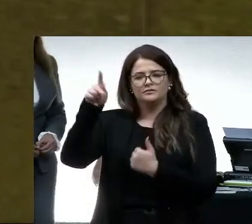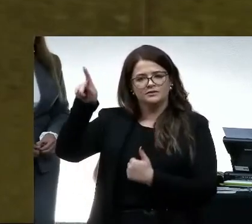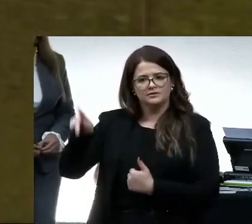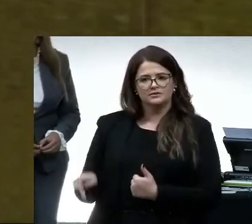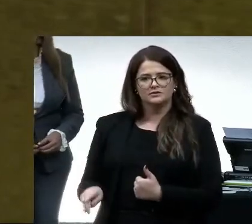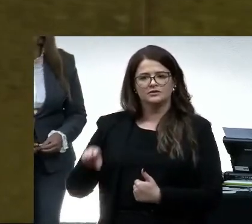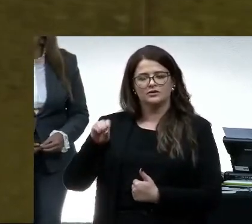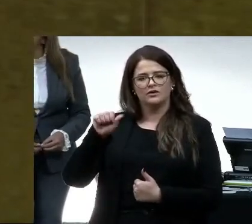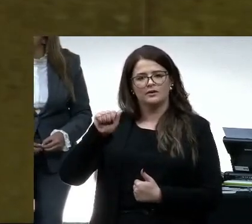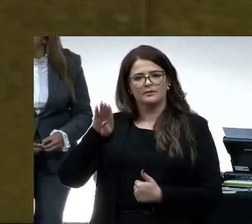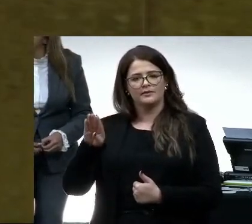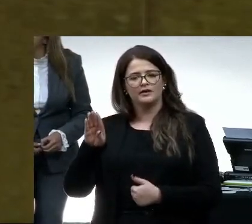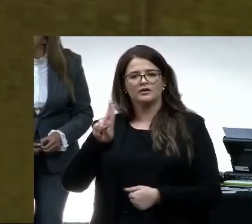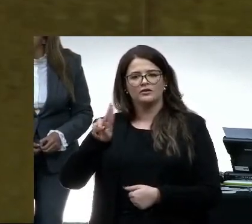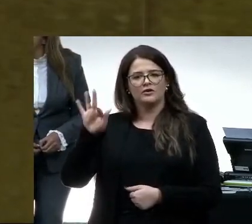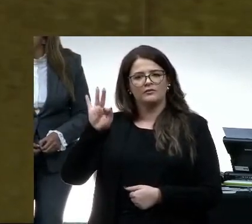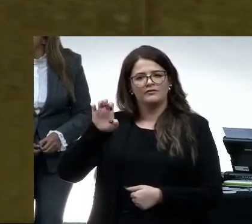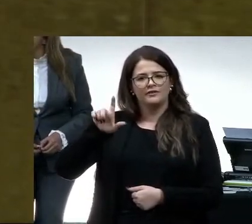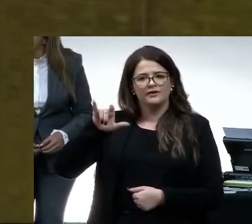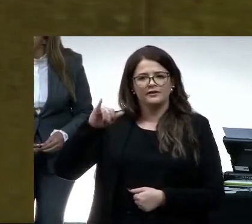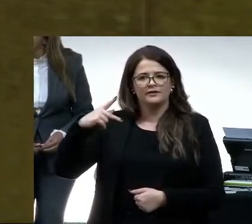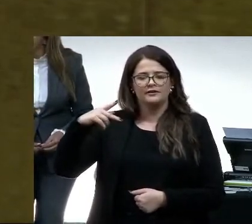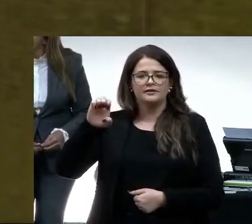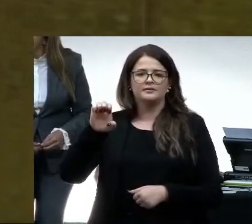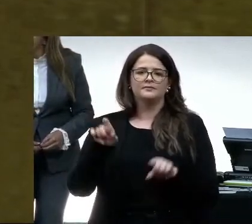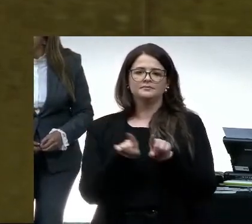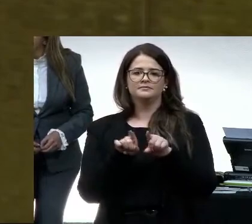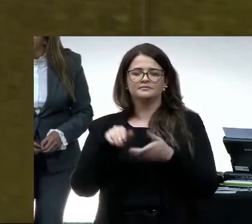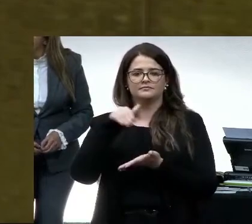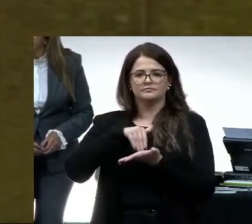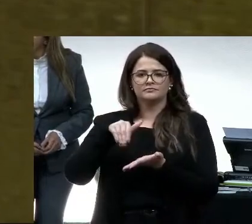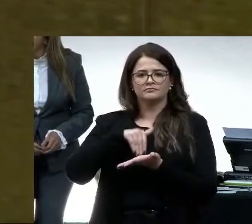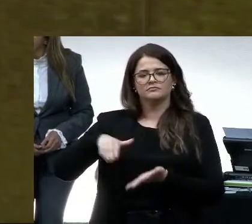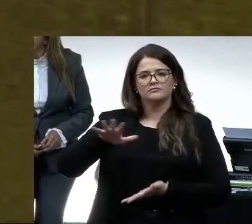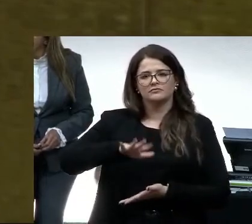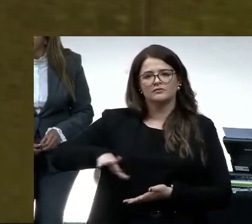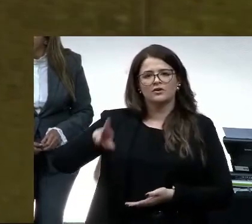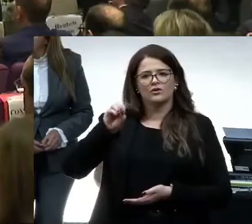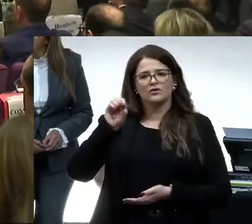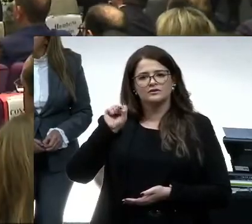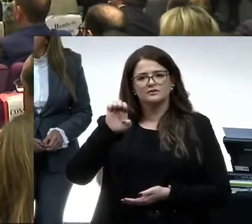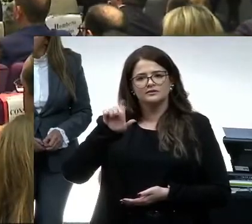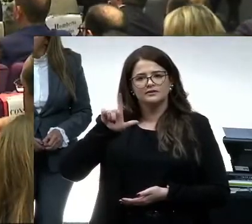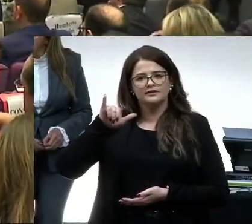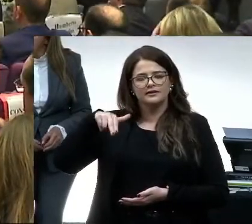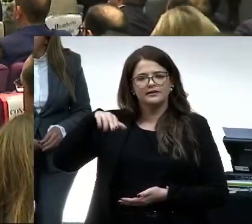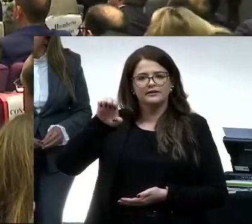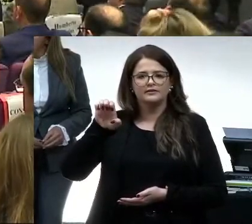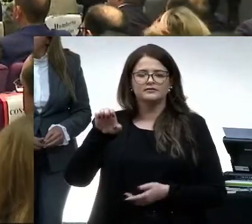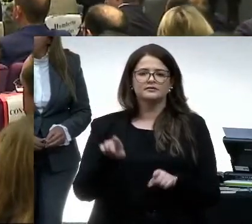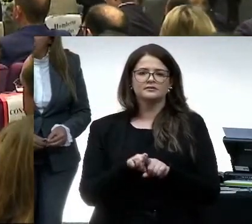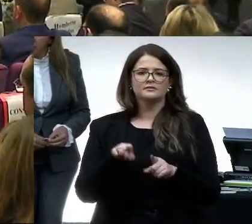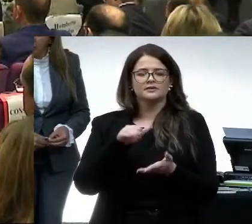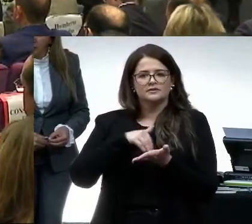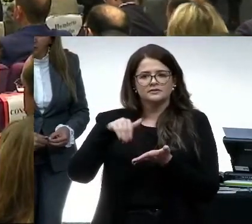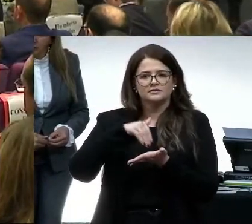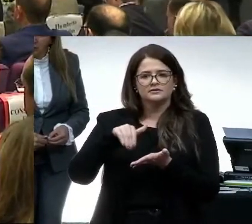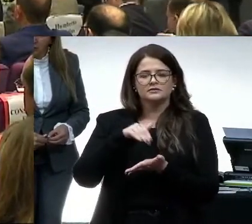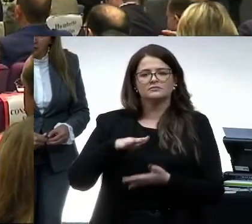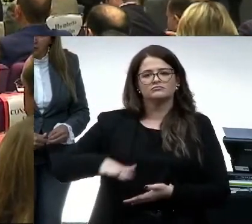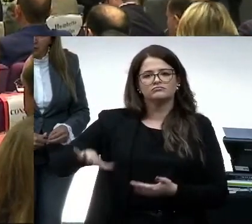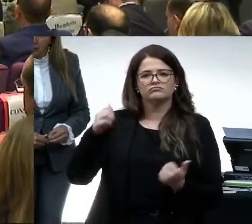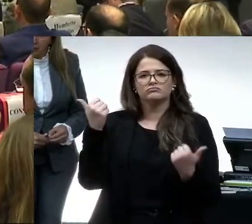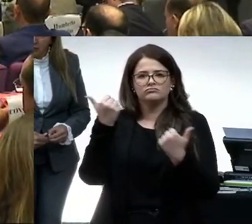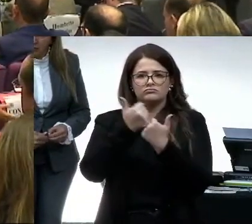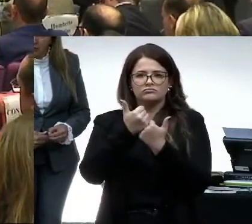nacional da Ordem, Felipe Sarmento Cordeiro, a nossa secretária-geral, Roseline Moraes, a nossa secretária-geral